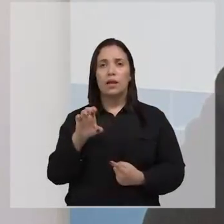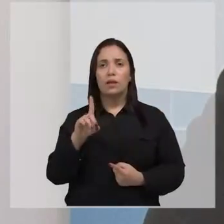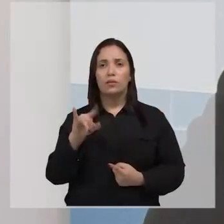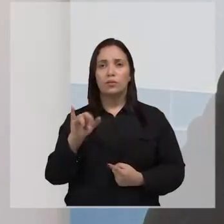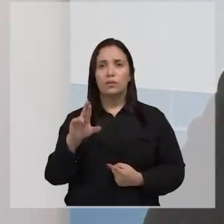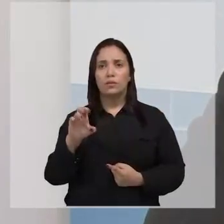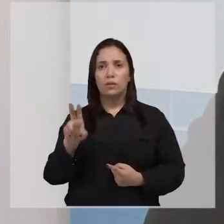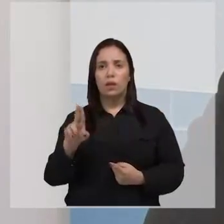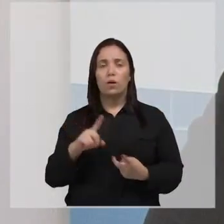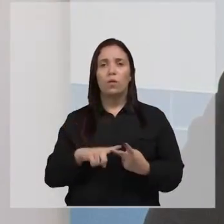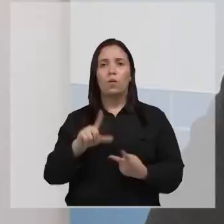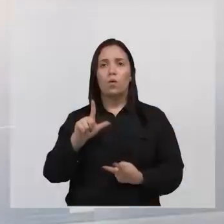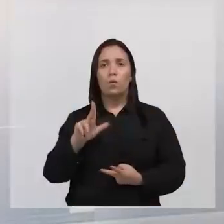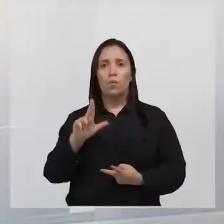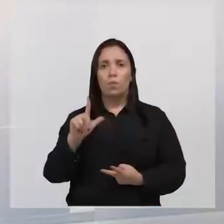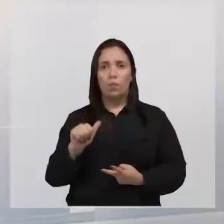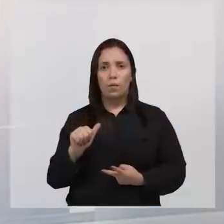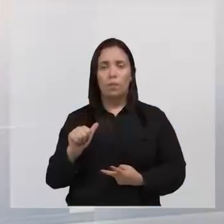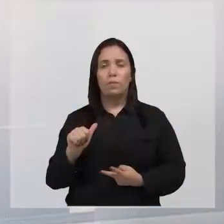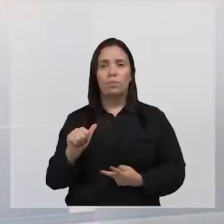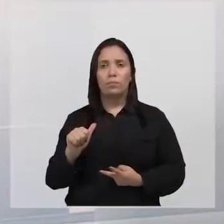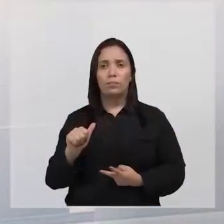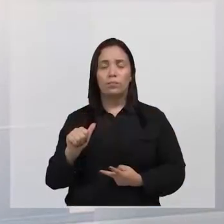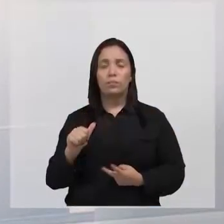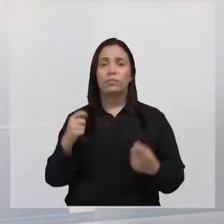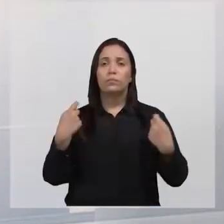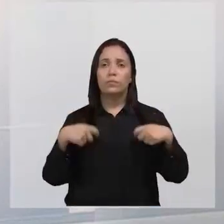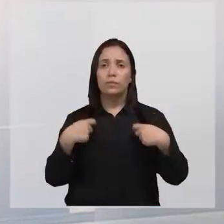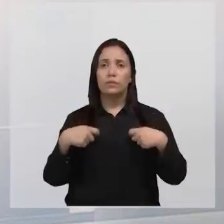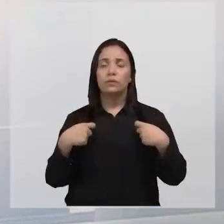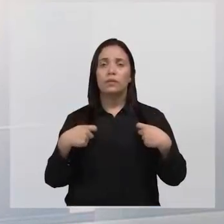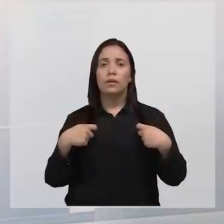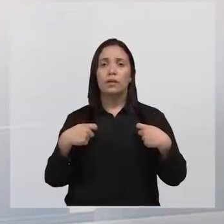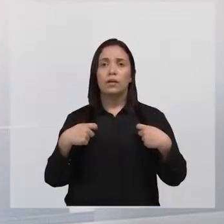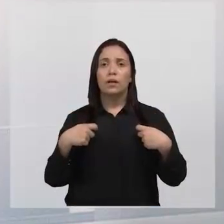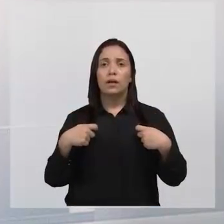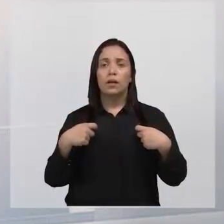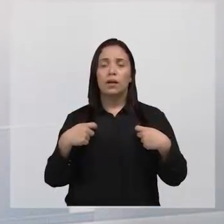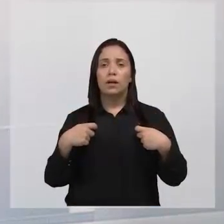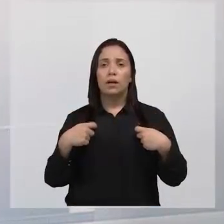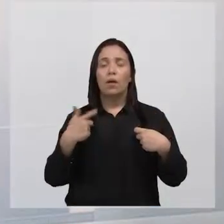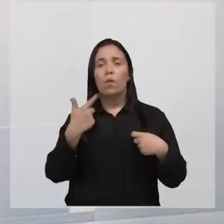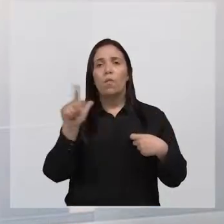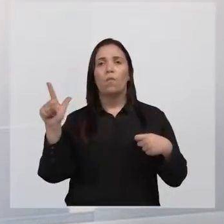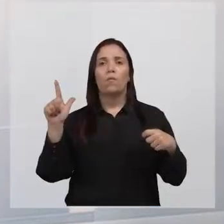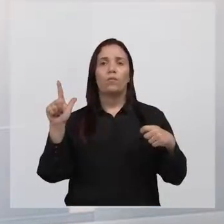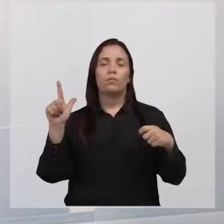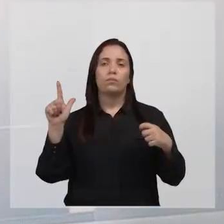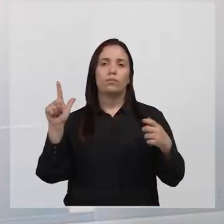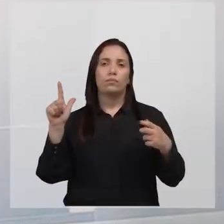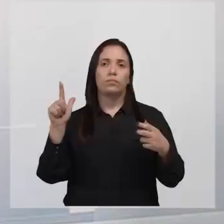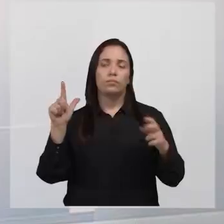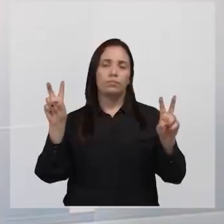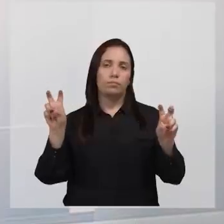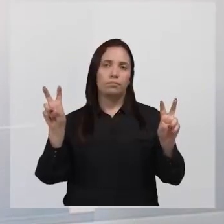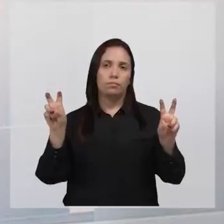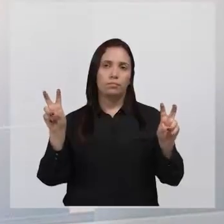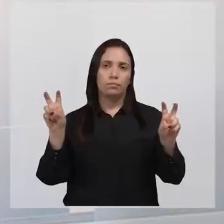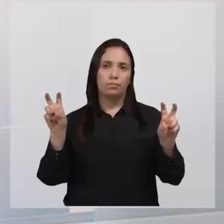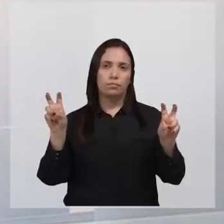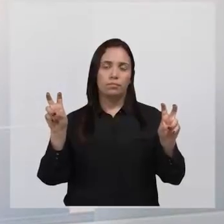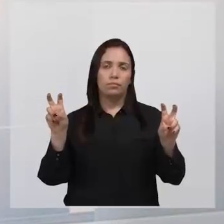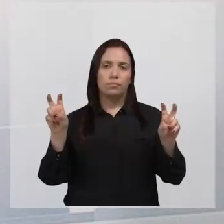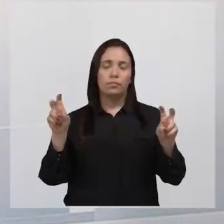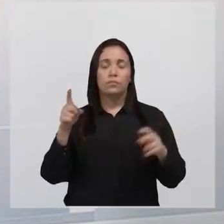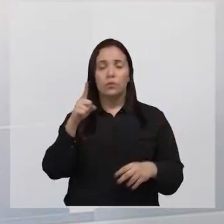não aconteceu, né, Luiz? É outra história. Que tá, até os montantes são diferentes. É outra história. Até os montantes. Mesmo